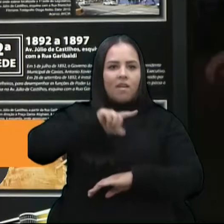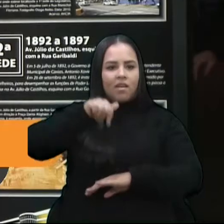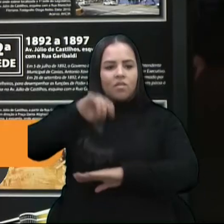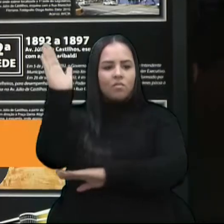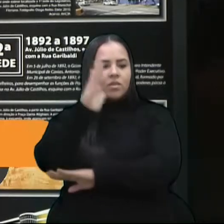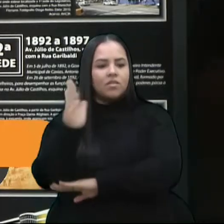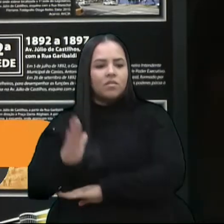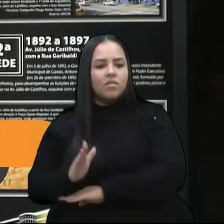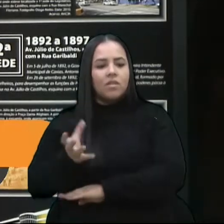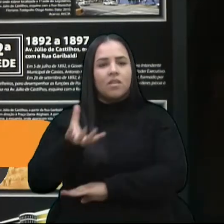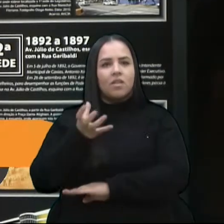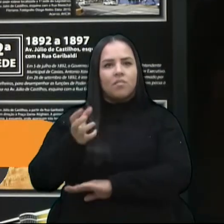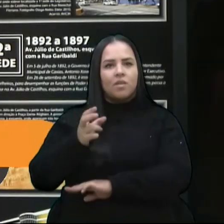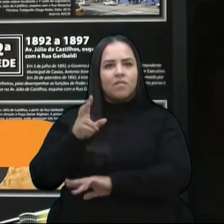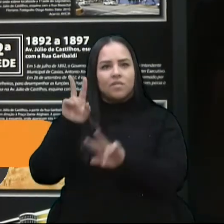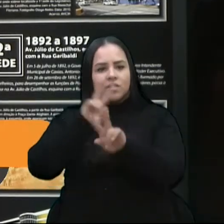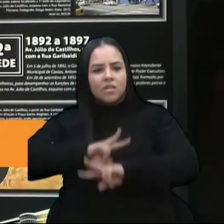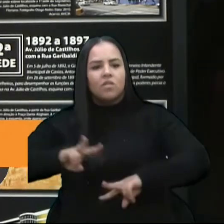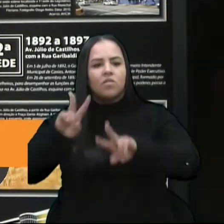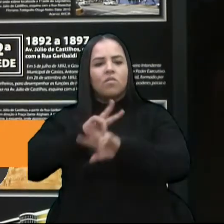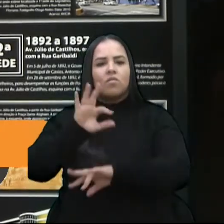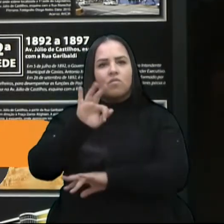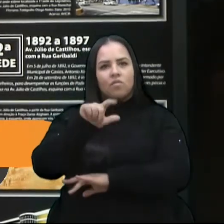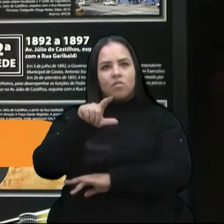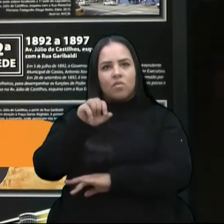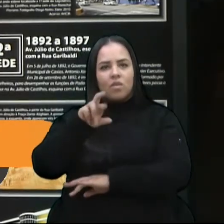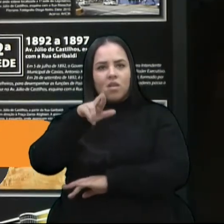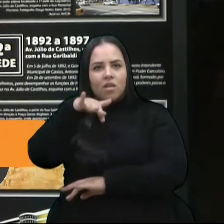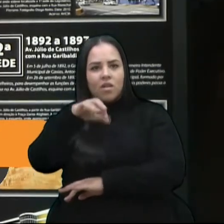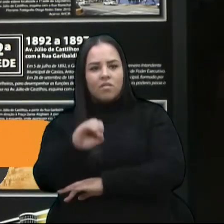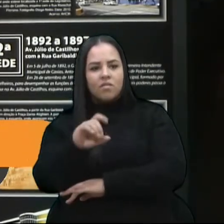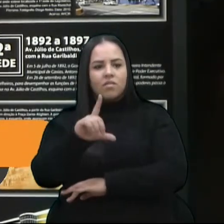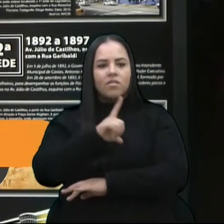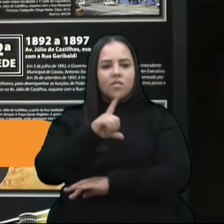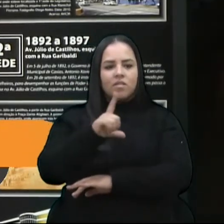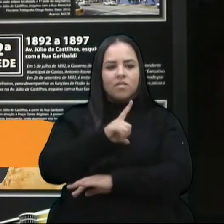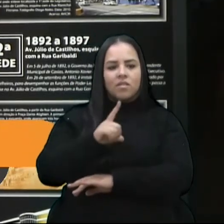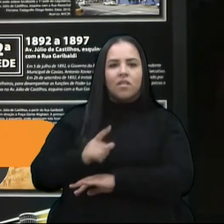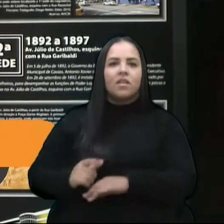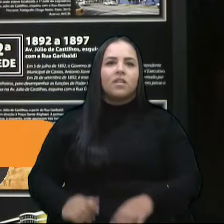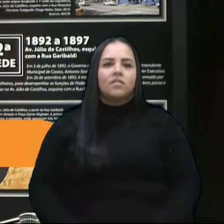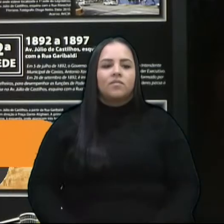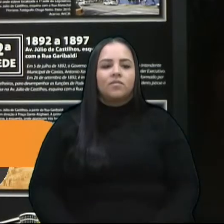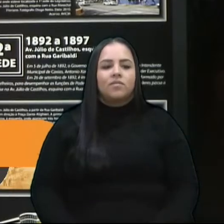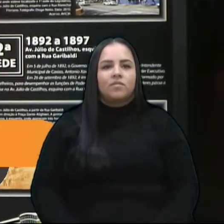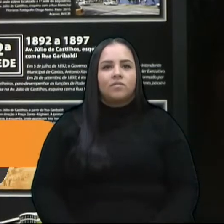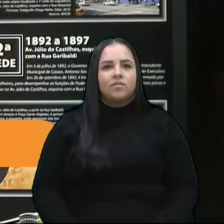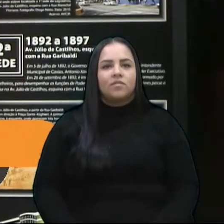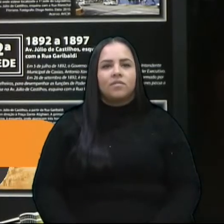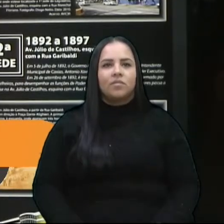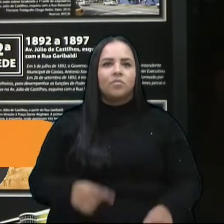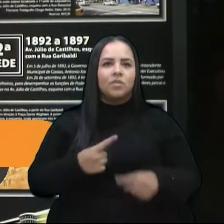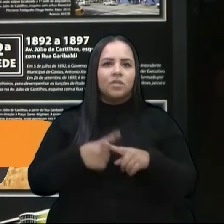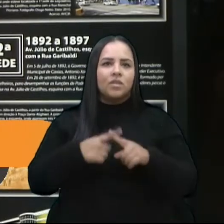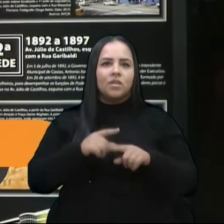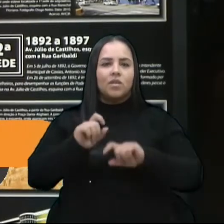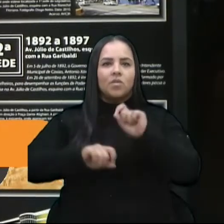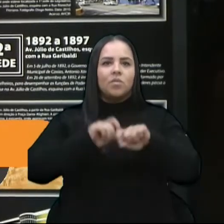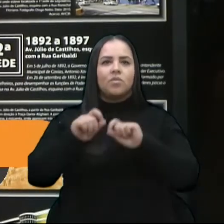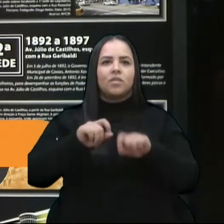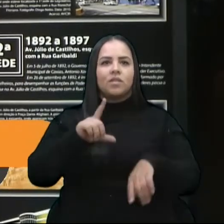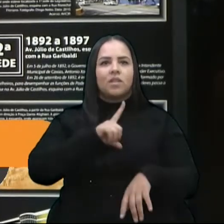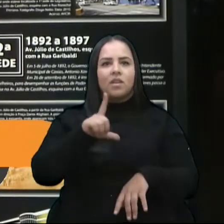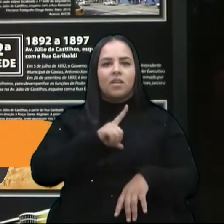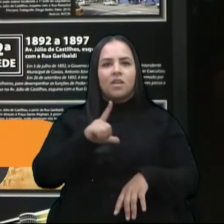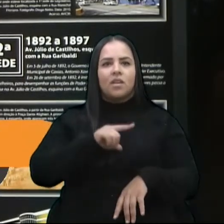de ter a visão do Floriano nesse sentido, a partir de Brasília, como ele tem enxergado a confiabilidade do